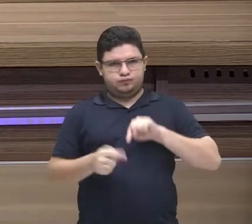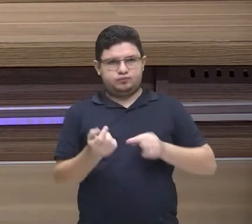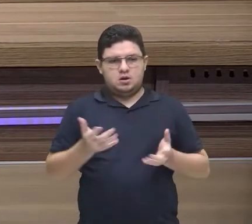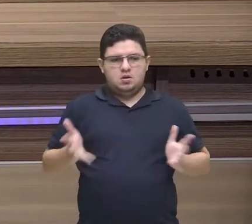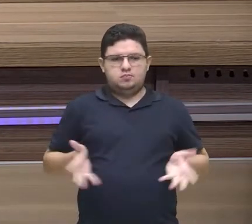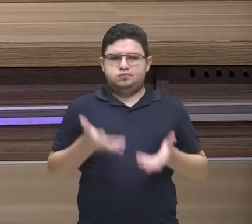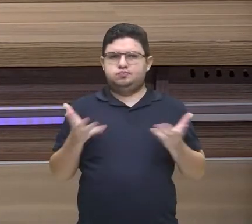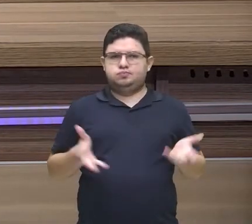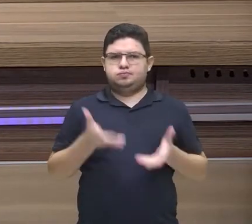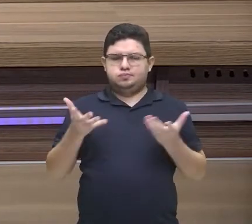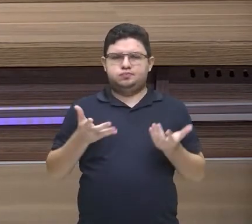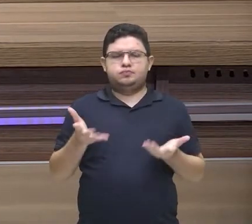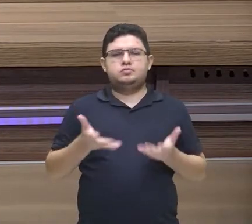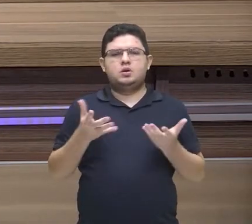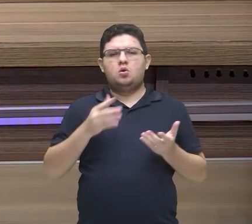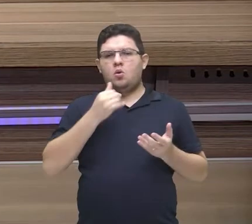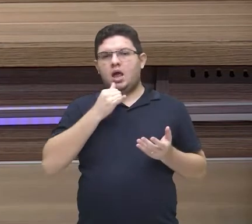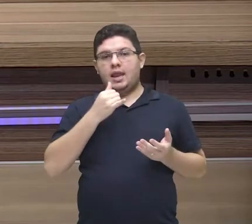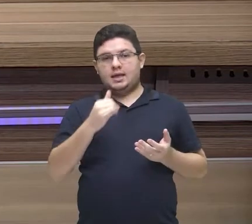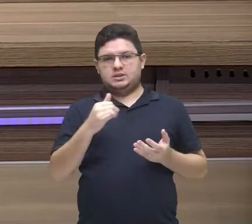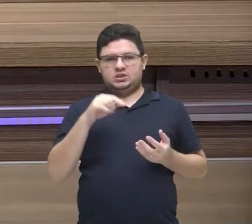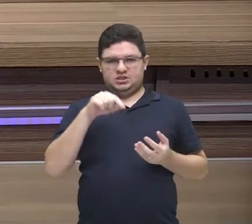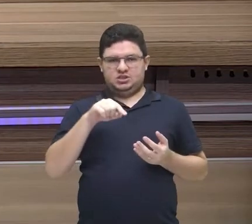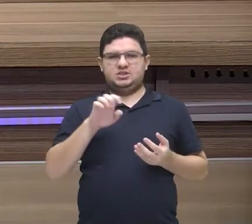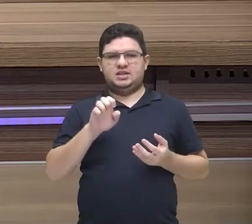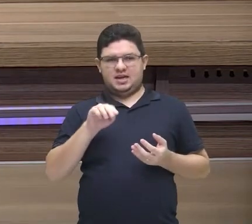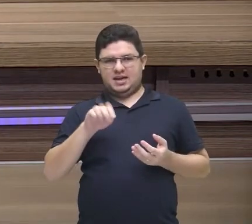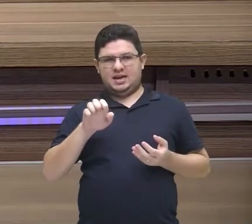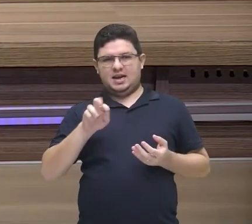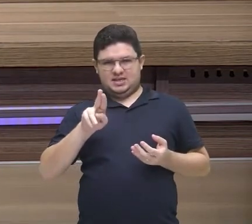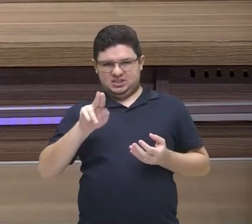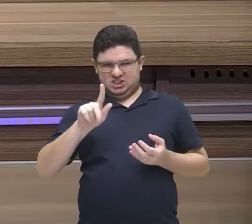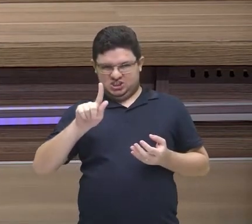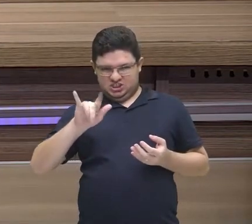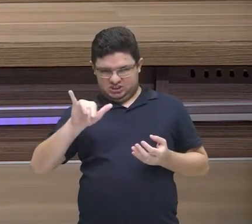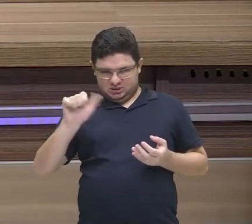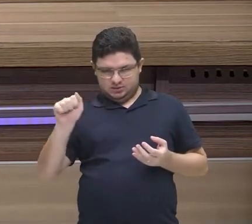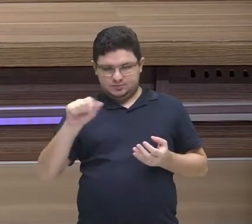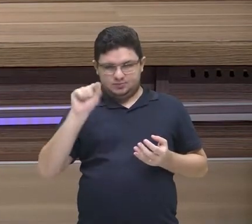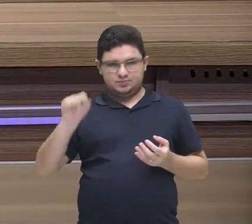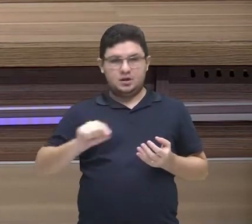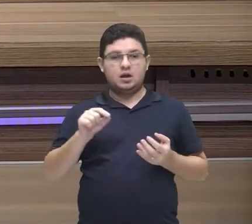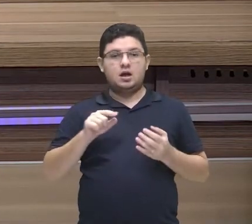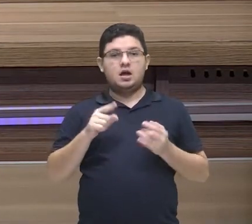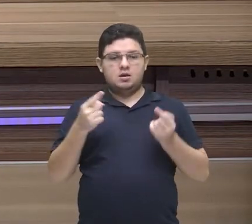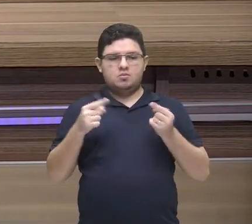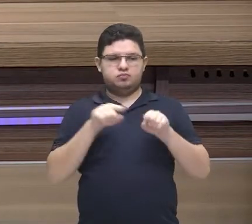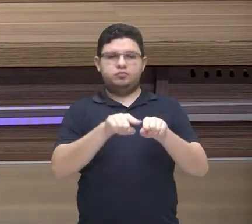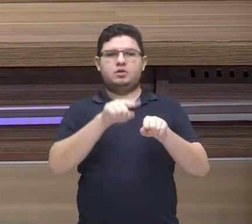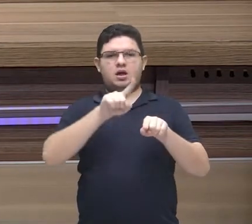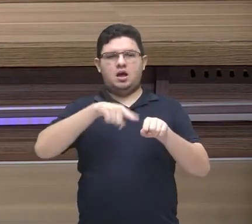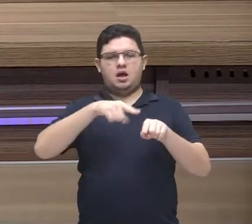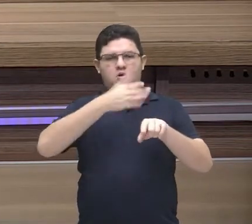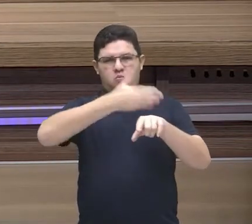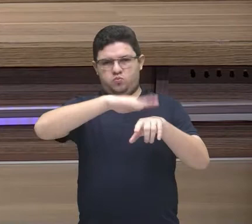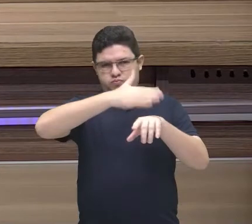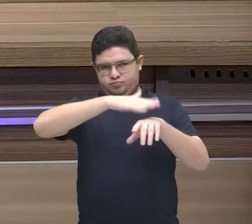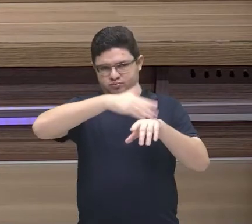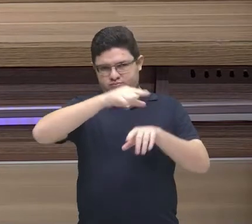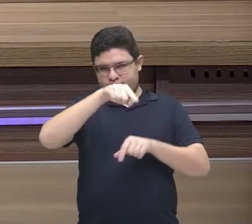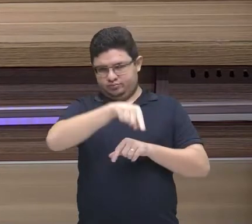exercício da sexualidade, que é essa energia que a gente usa. Então, começa uma confusão. Por quê? Porque as meninas